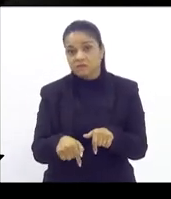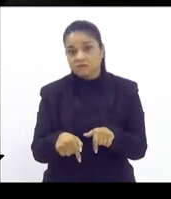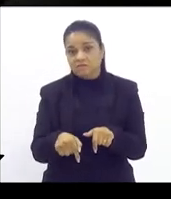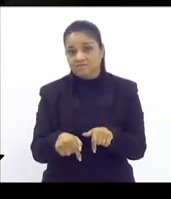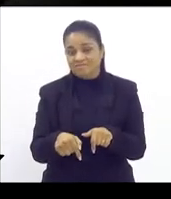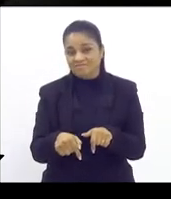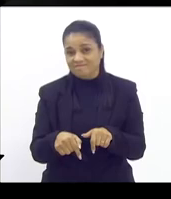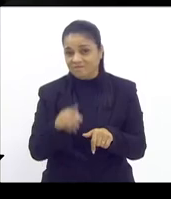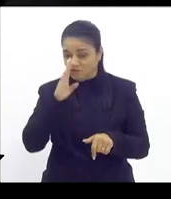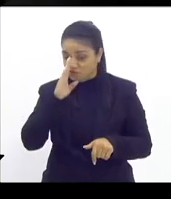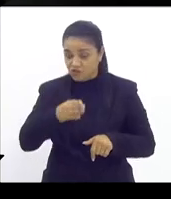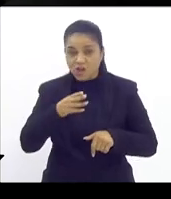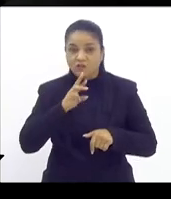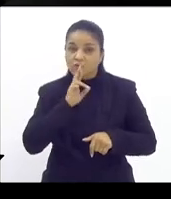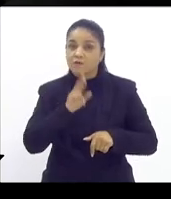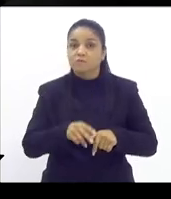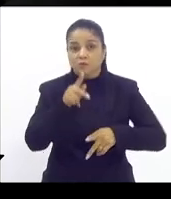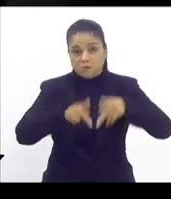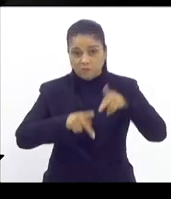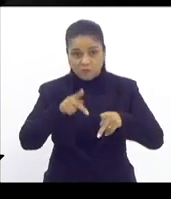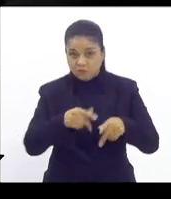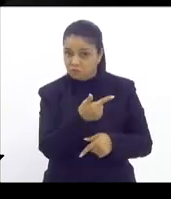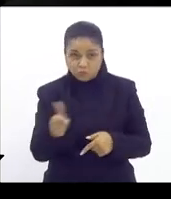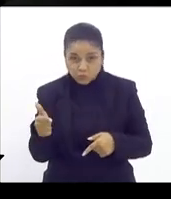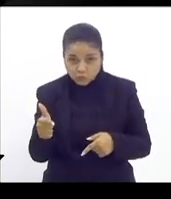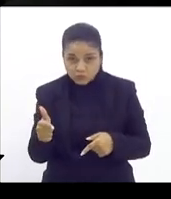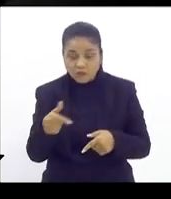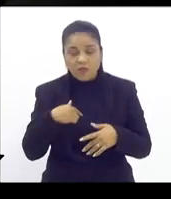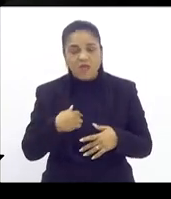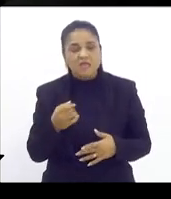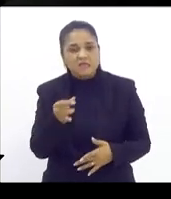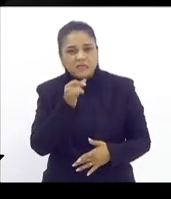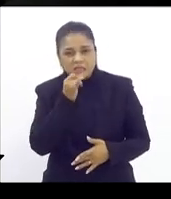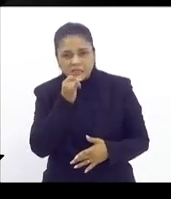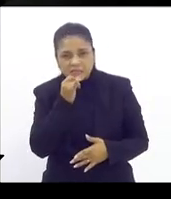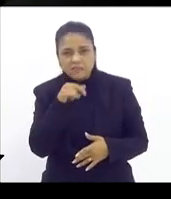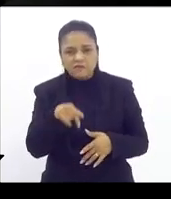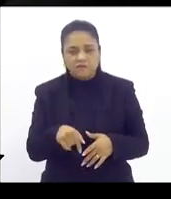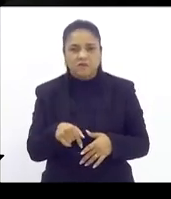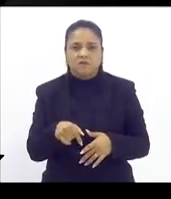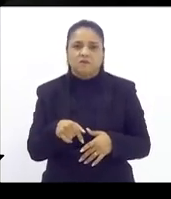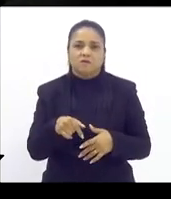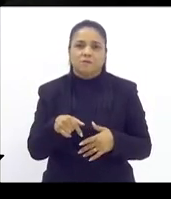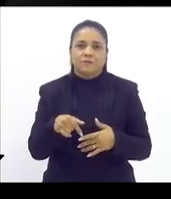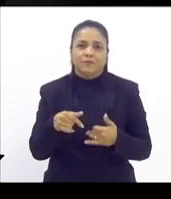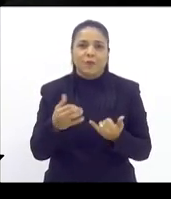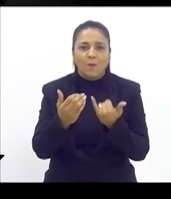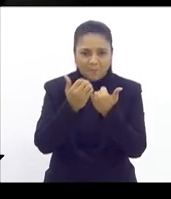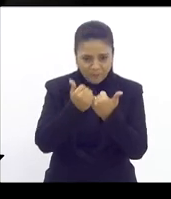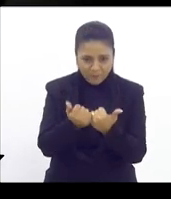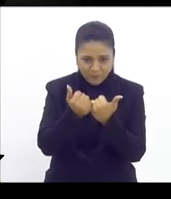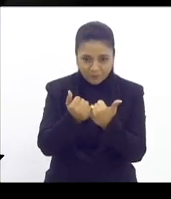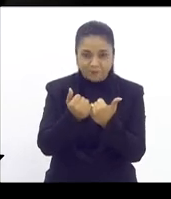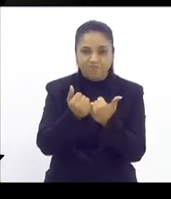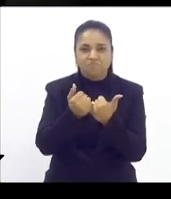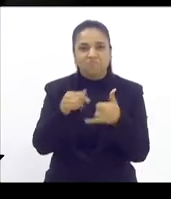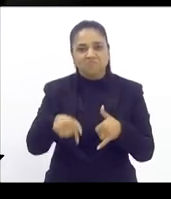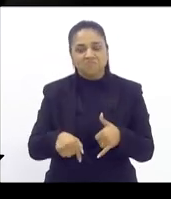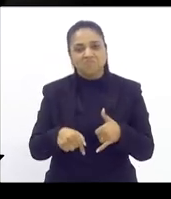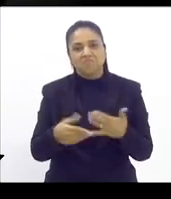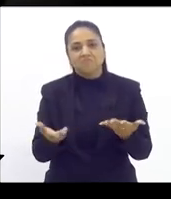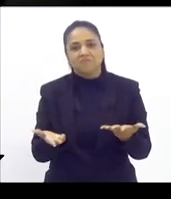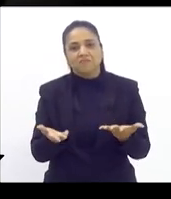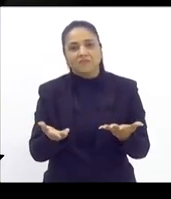dizer que é muito triste a gente ver o patrimônio do Estado do Rio de Janeiro no caso aqui a origem da Seg remonta ainda